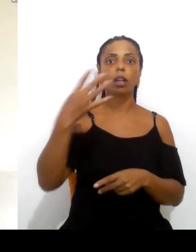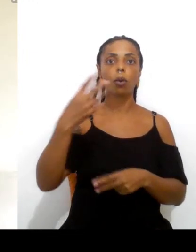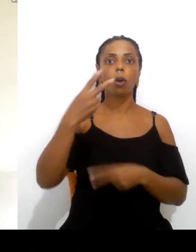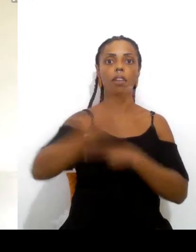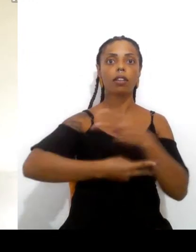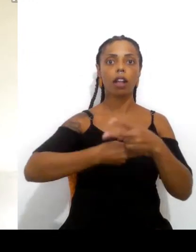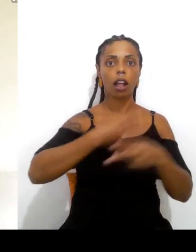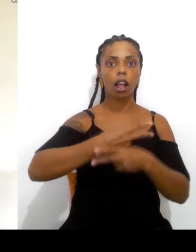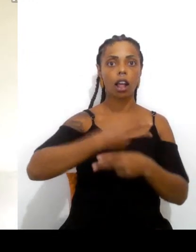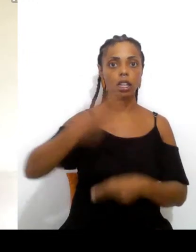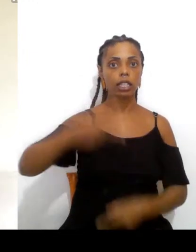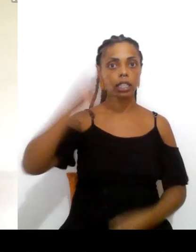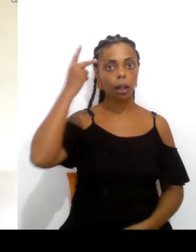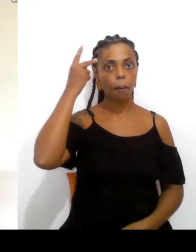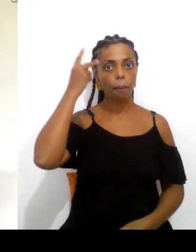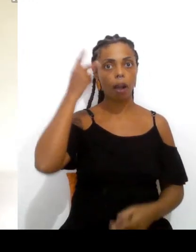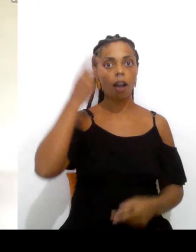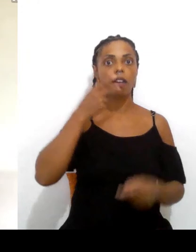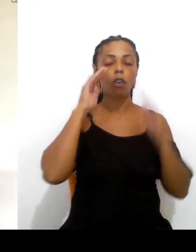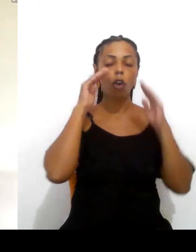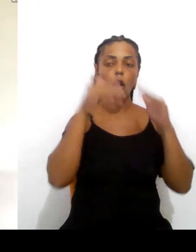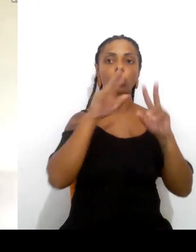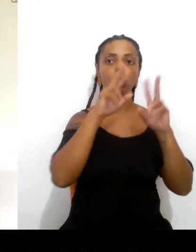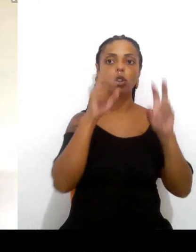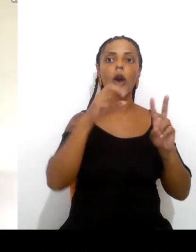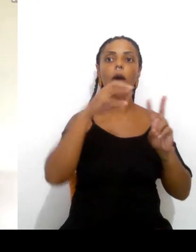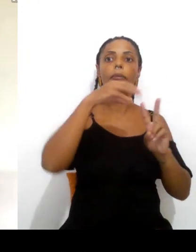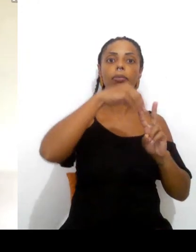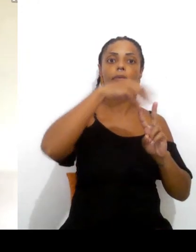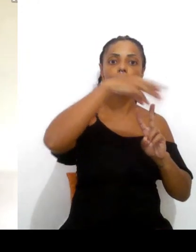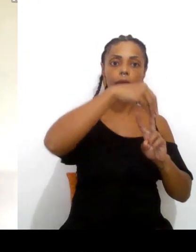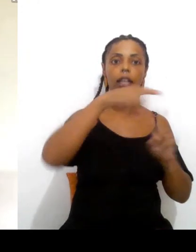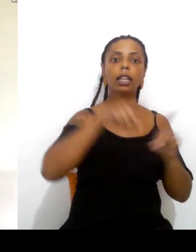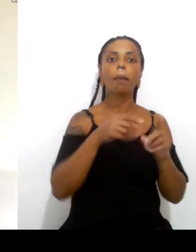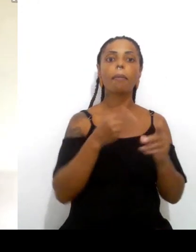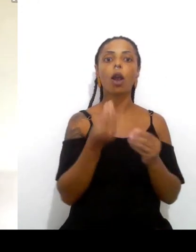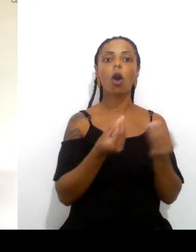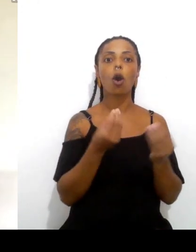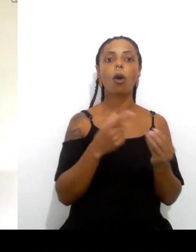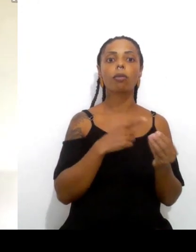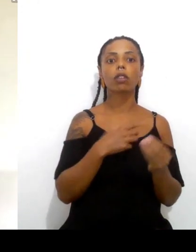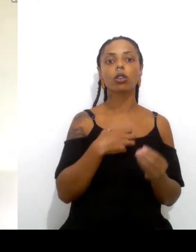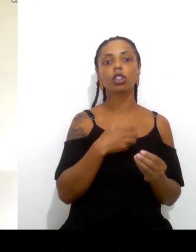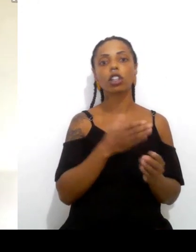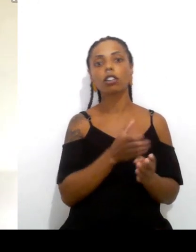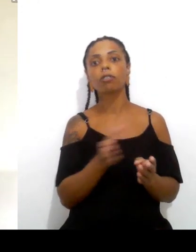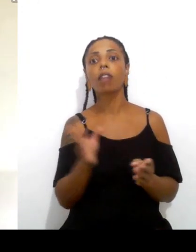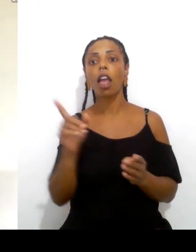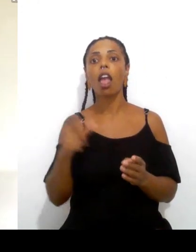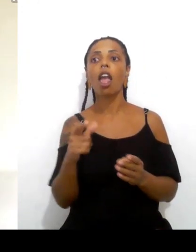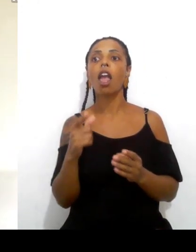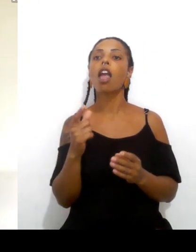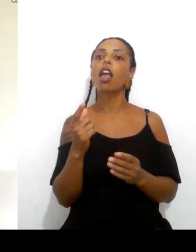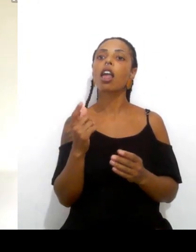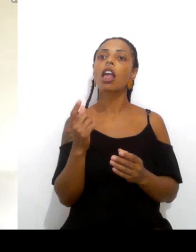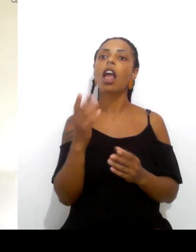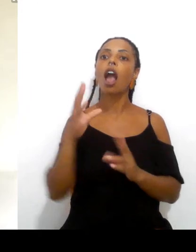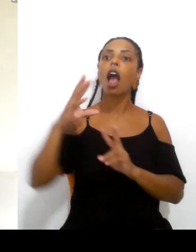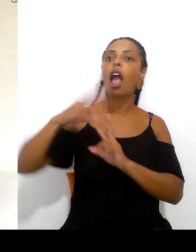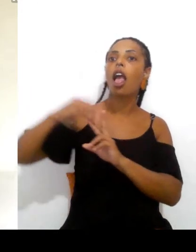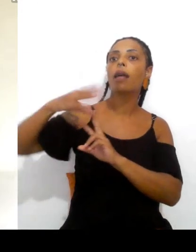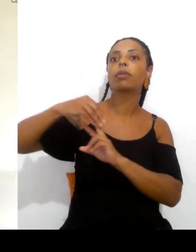problematização da antropofagia e do seu viés como canibalismo social em arte